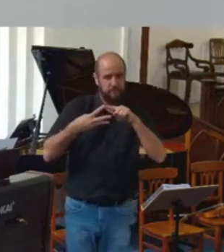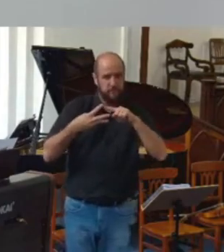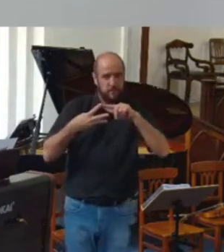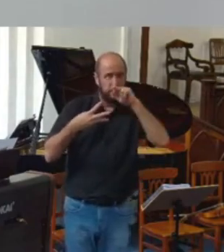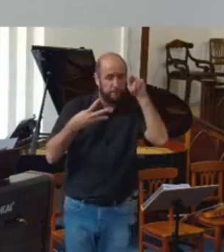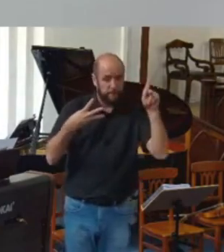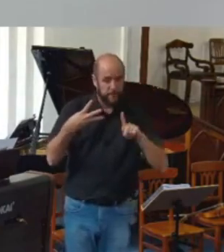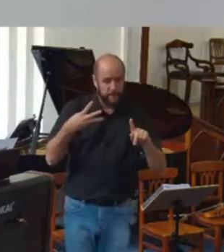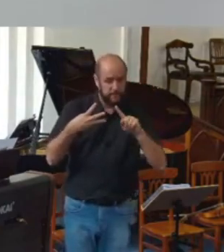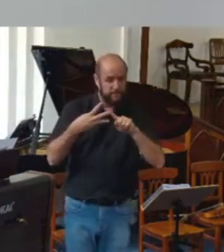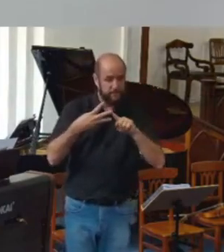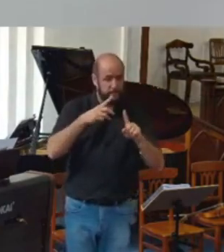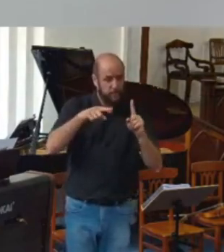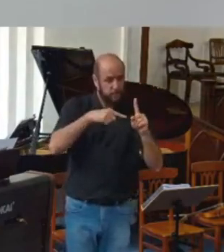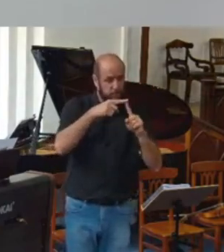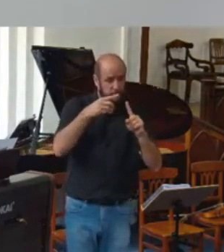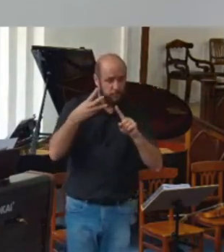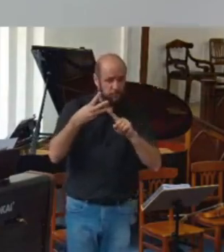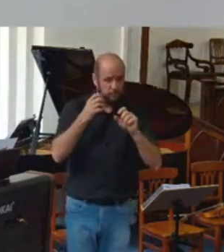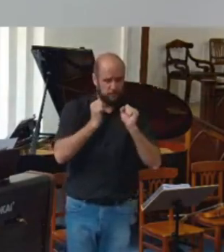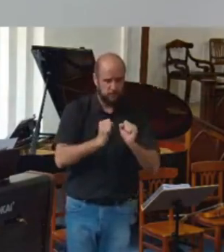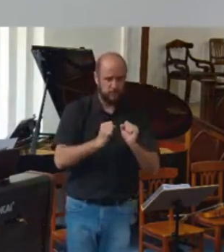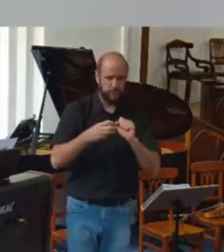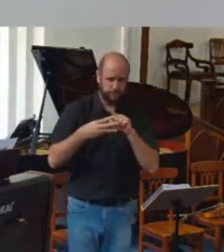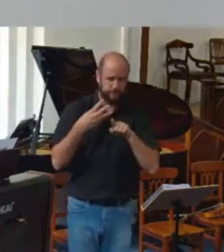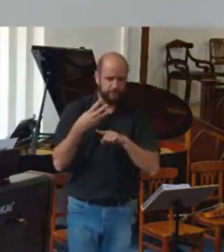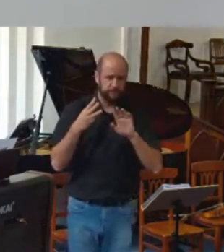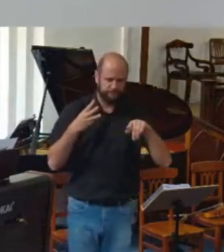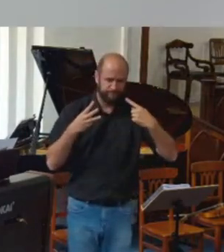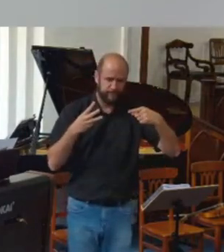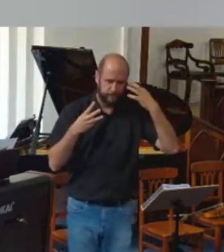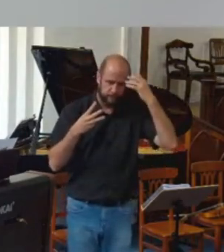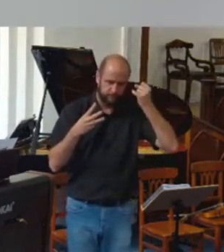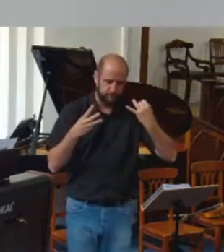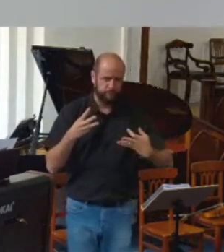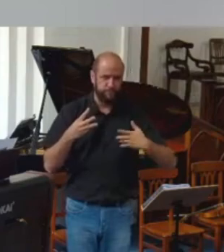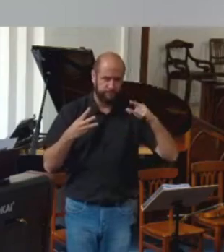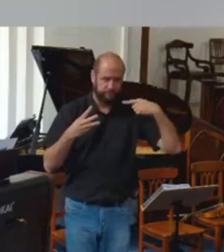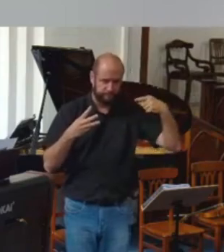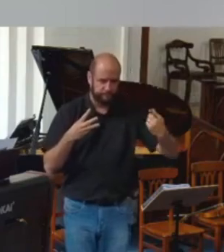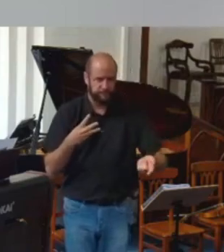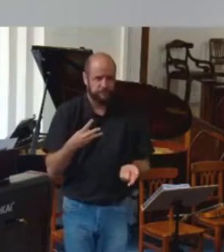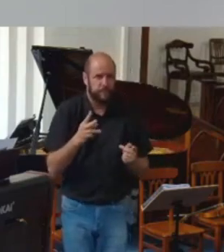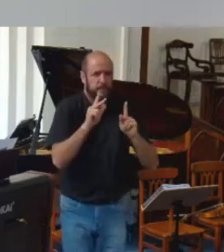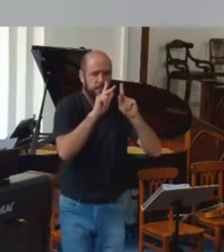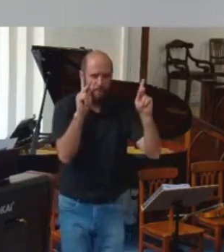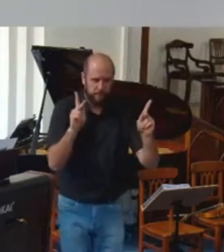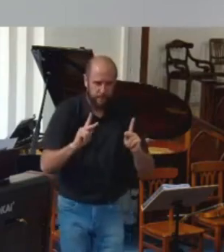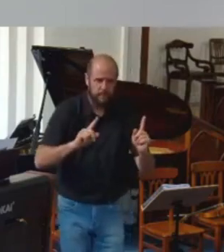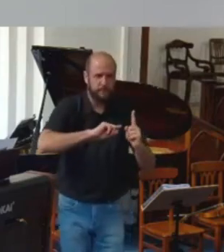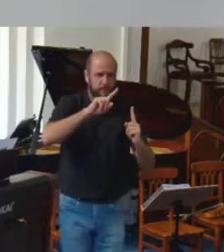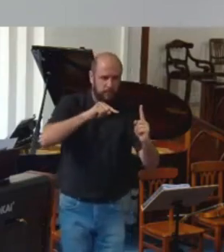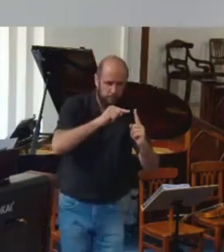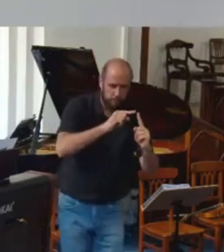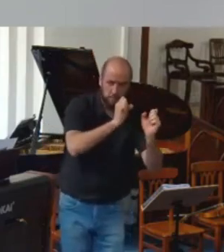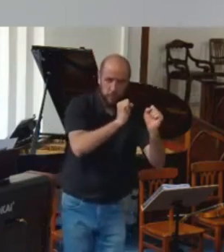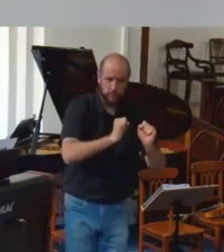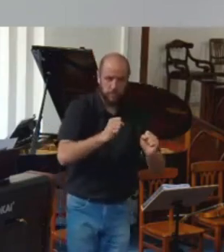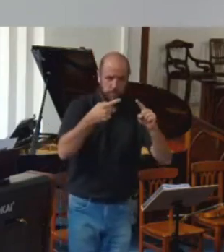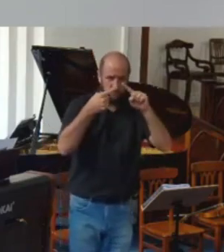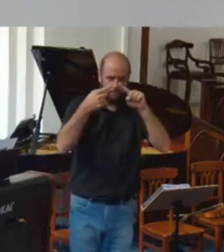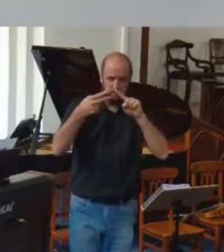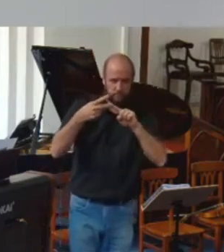paz, propósito e poder. Nós vamos entender isso no texto, o que paz, propósito e